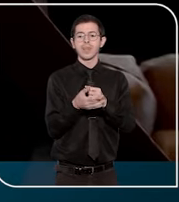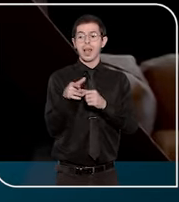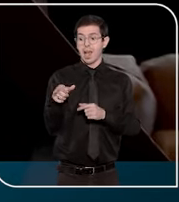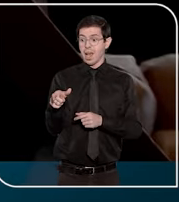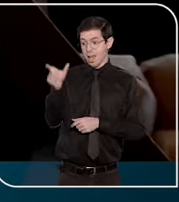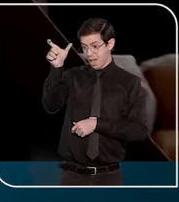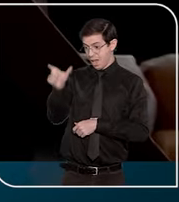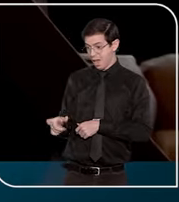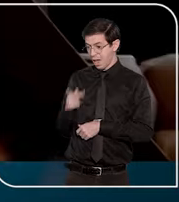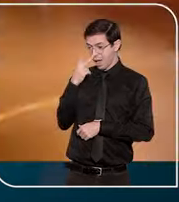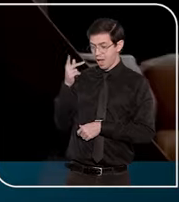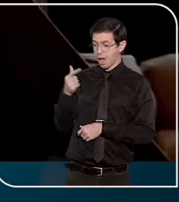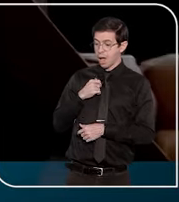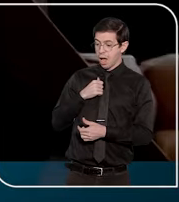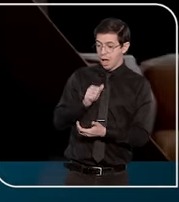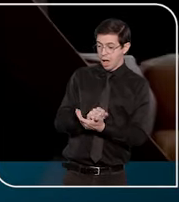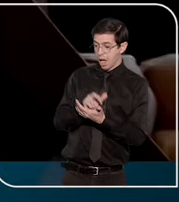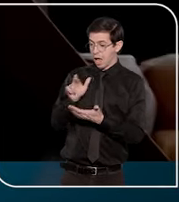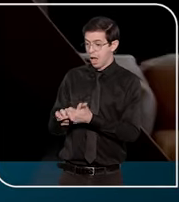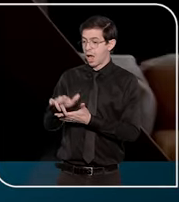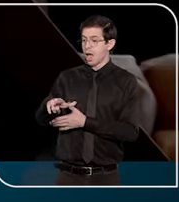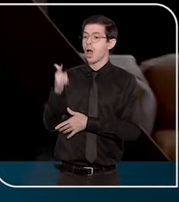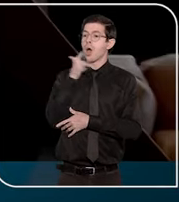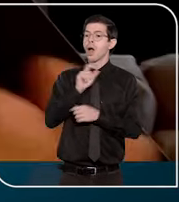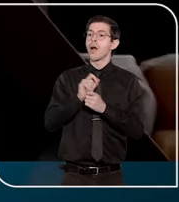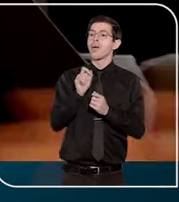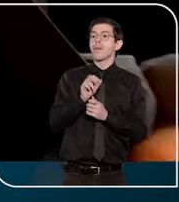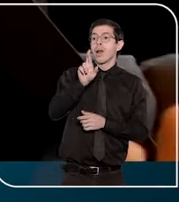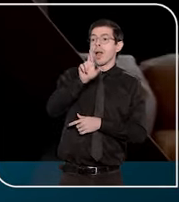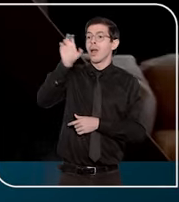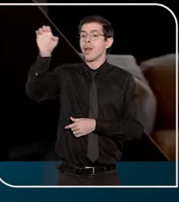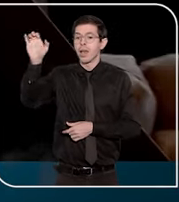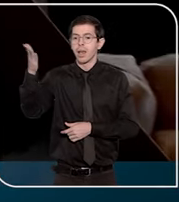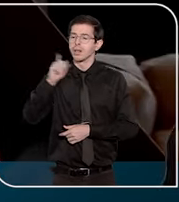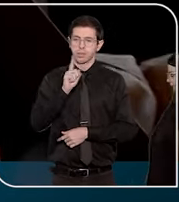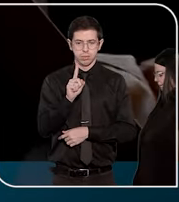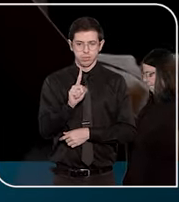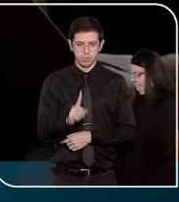ela já agravou, ela já pode fazer o recurso extraordinário. Não.